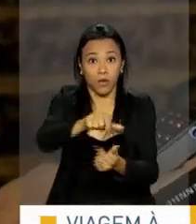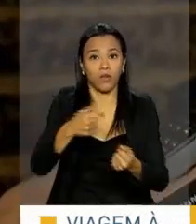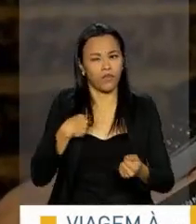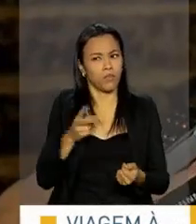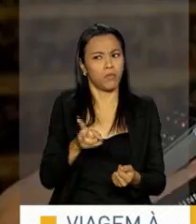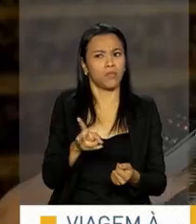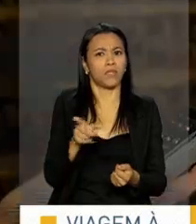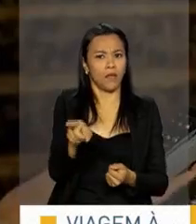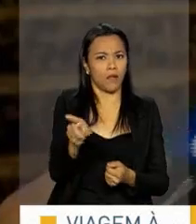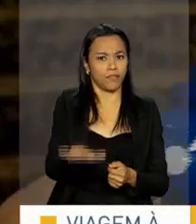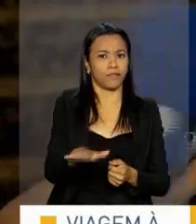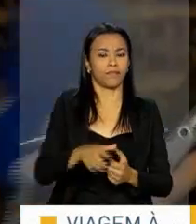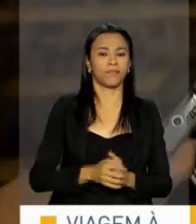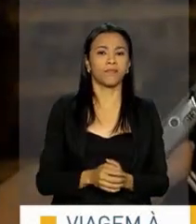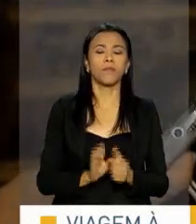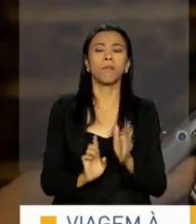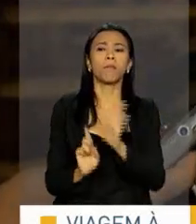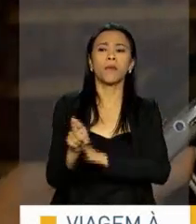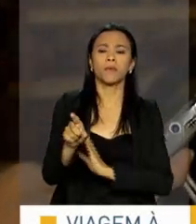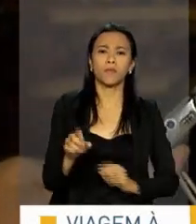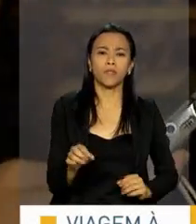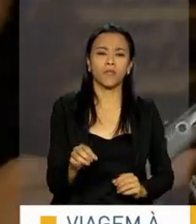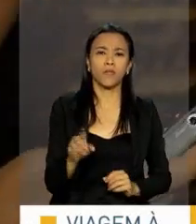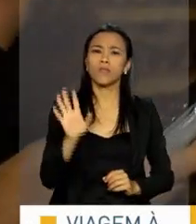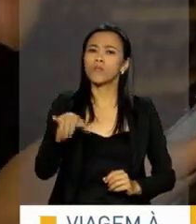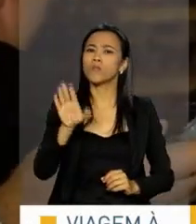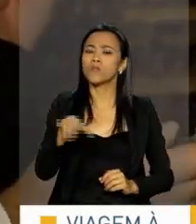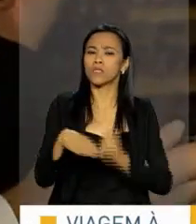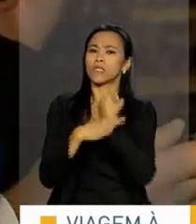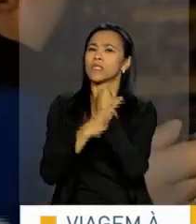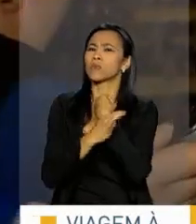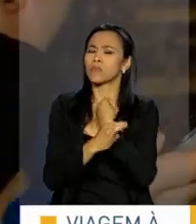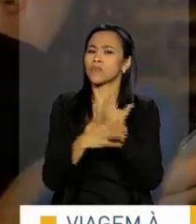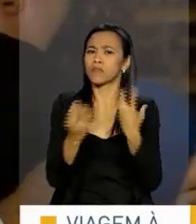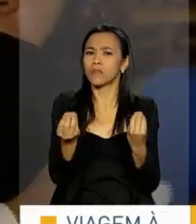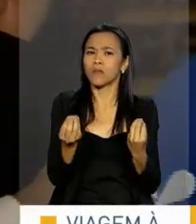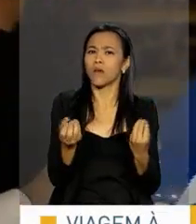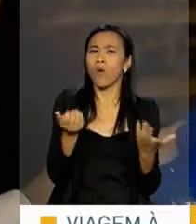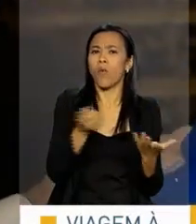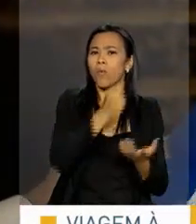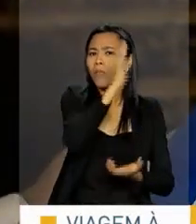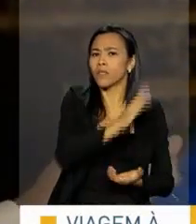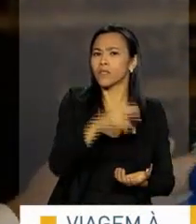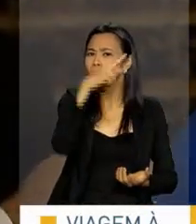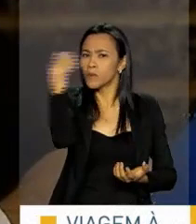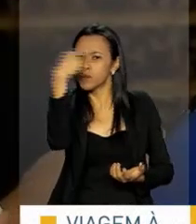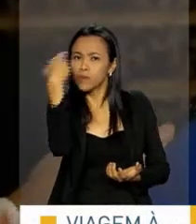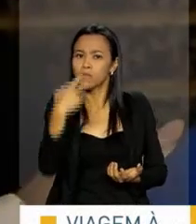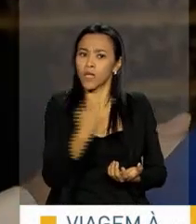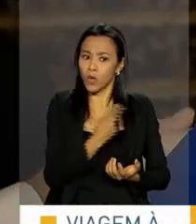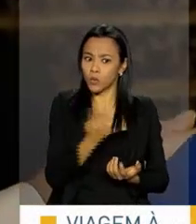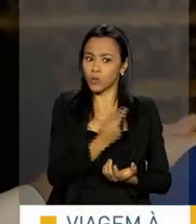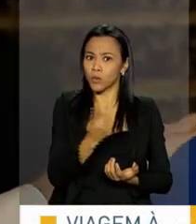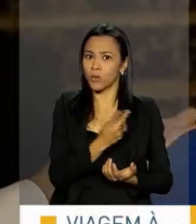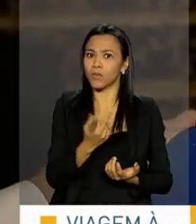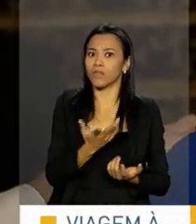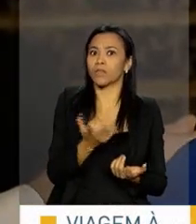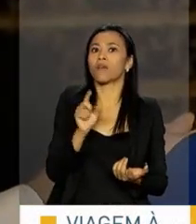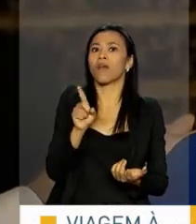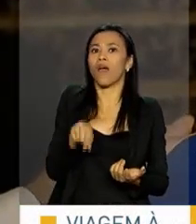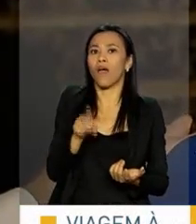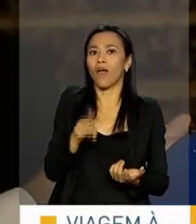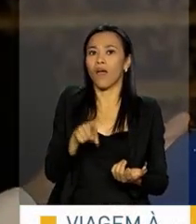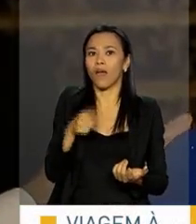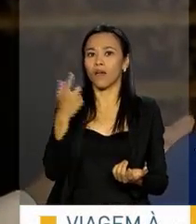lá. Ministro, última coisinha, ainda sobre segurança. Brasil, Rússia e China são um dos países que mais estão suscetíveis